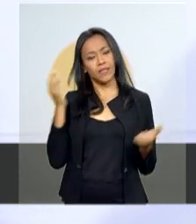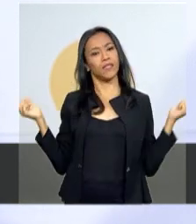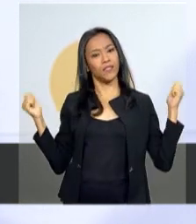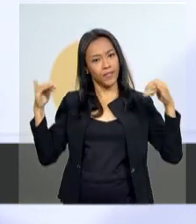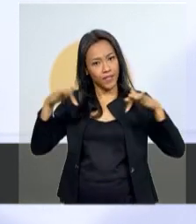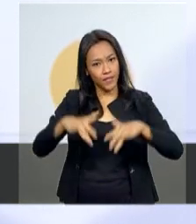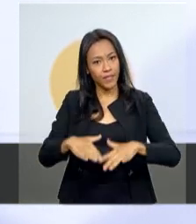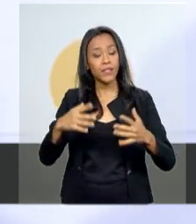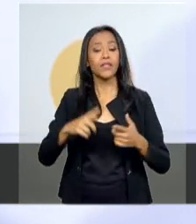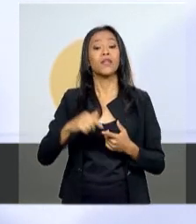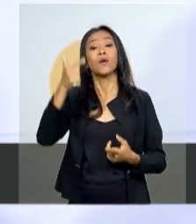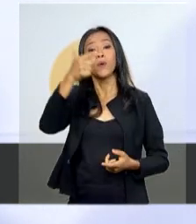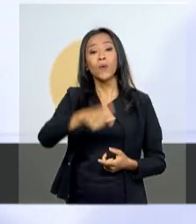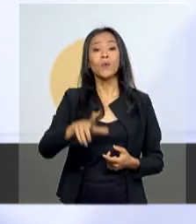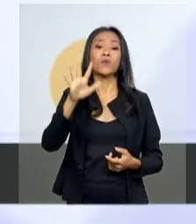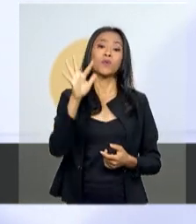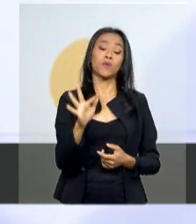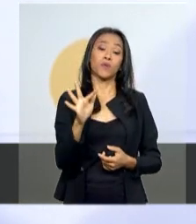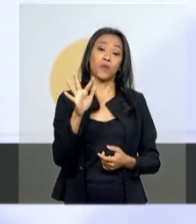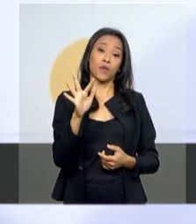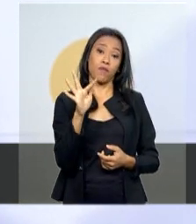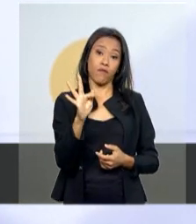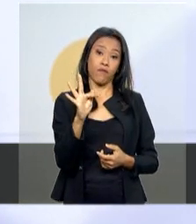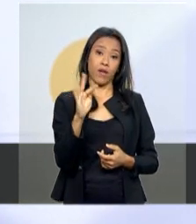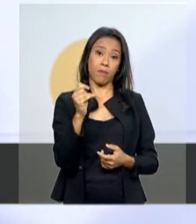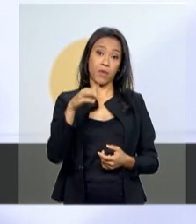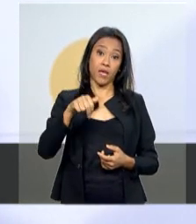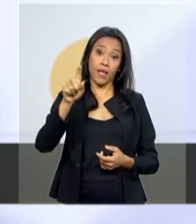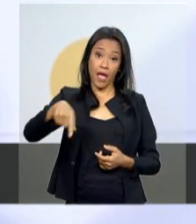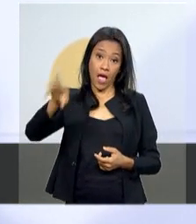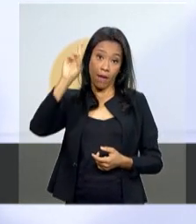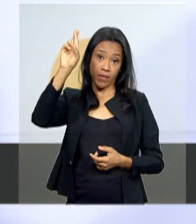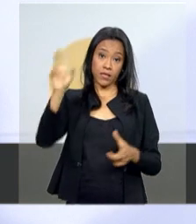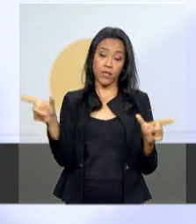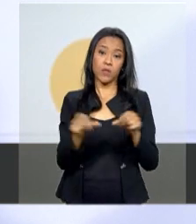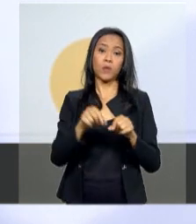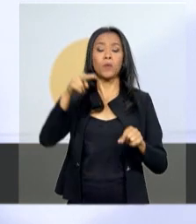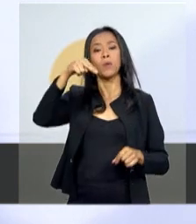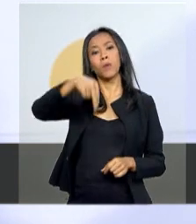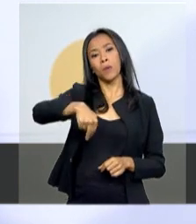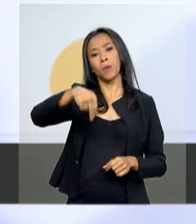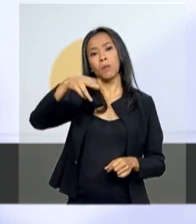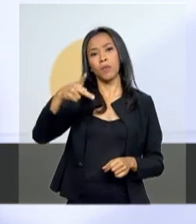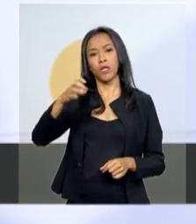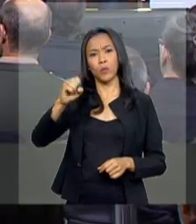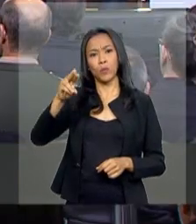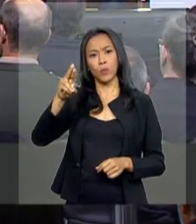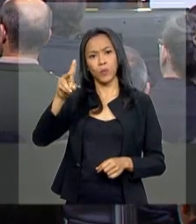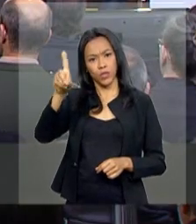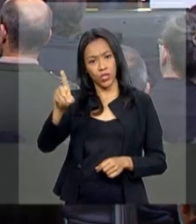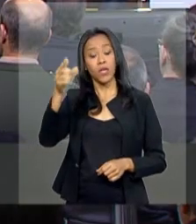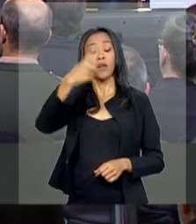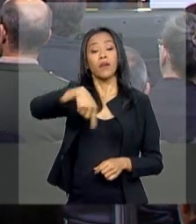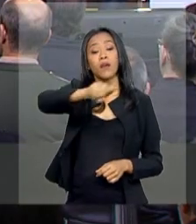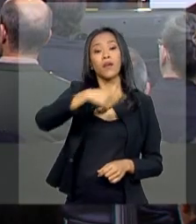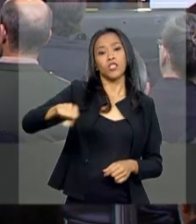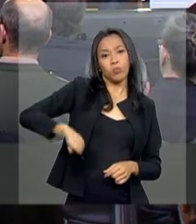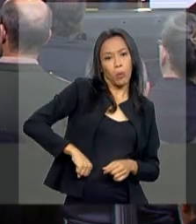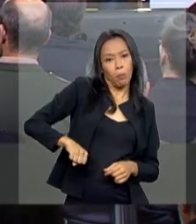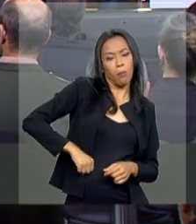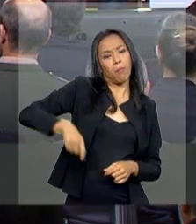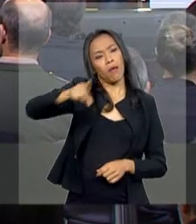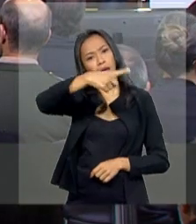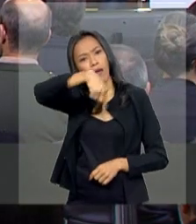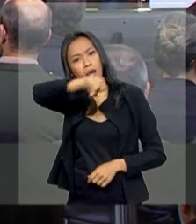único e fábio chique o representante do pnud os chefes de missão diplomática o alexandre parole